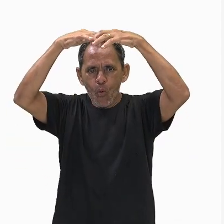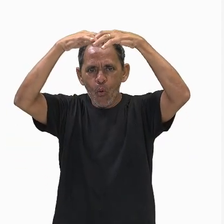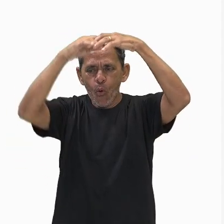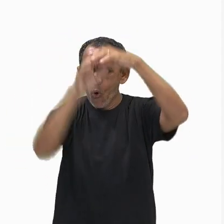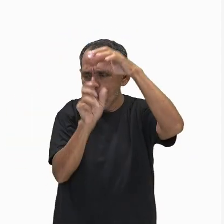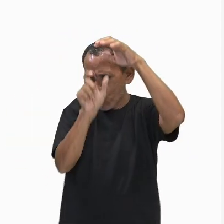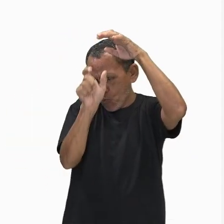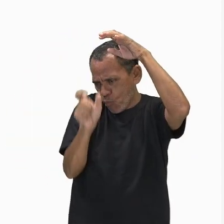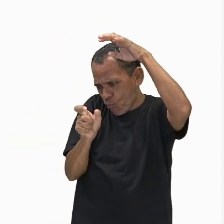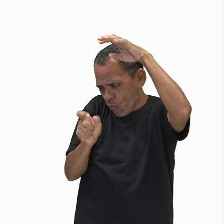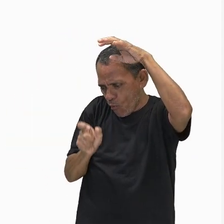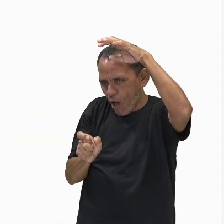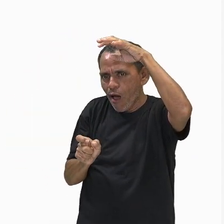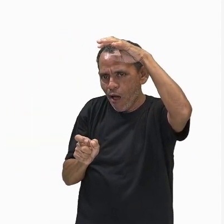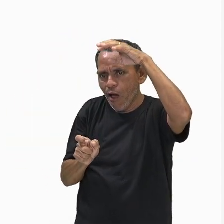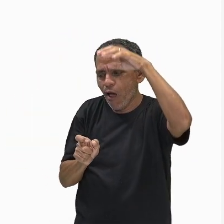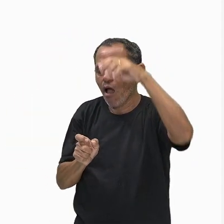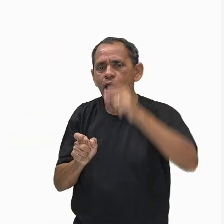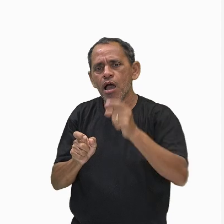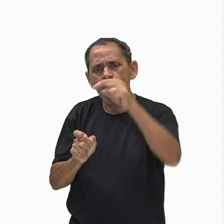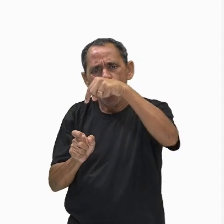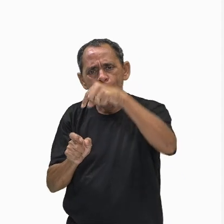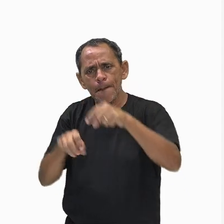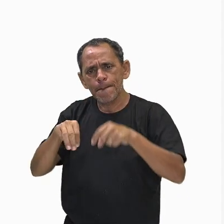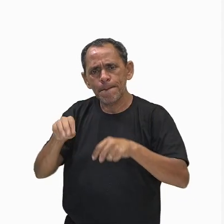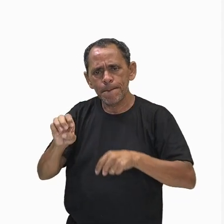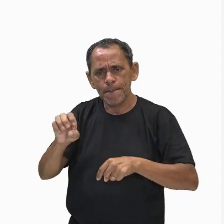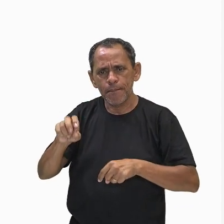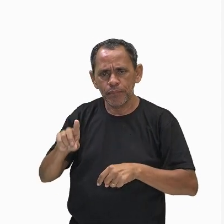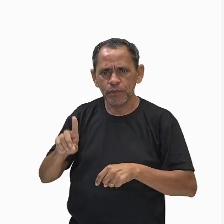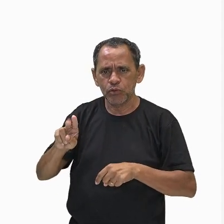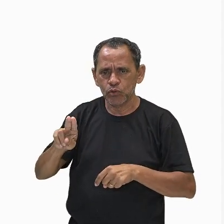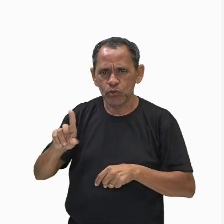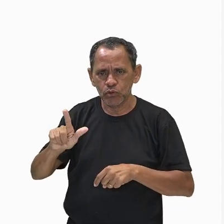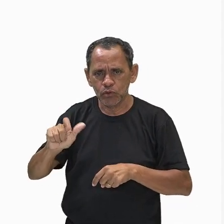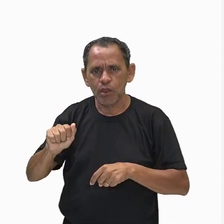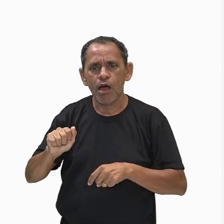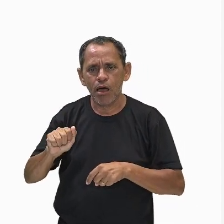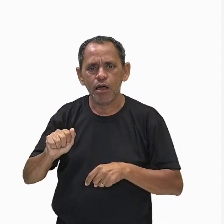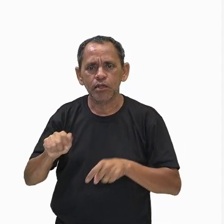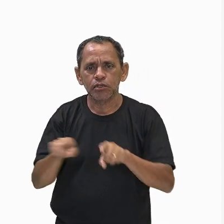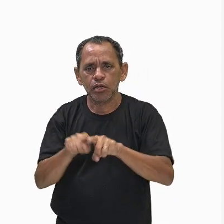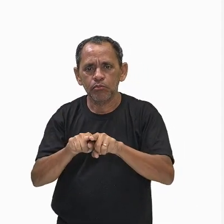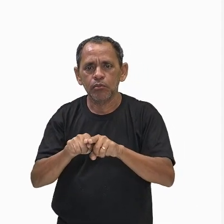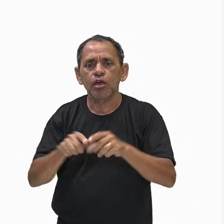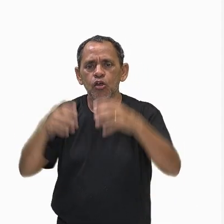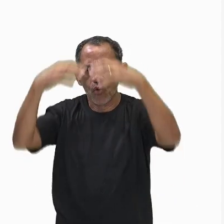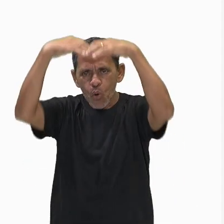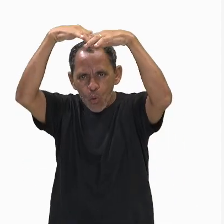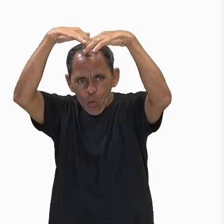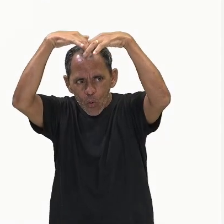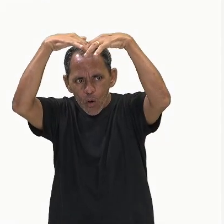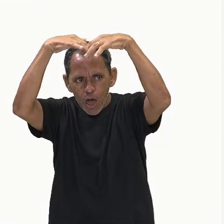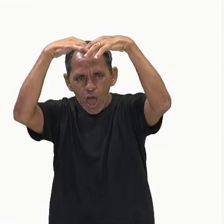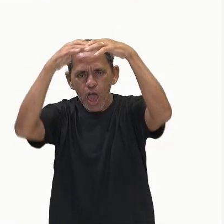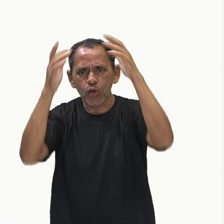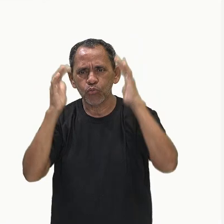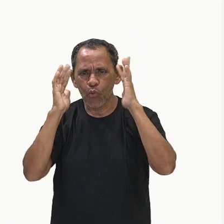aí, ou medula espinhal, tá bom? O encéfalo, ele é formado ali pelo cérebro, cerebelo e